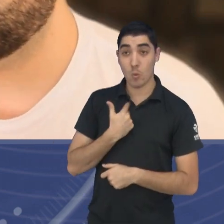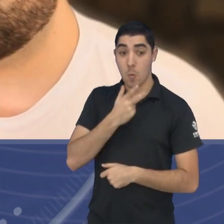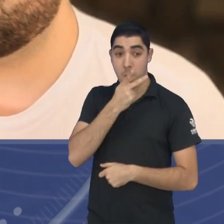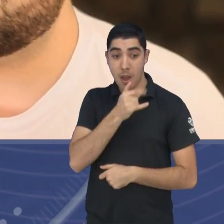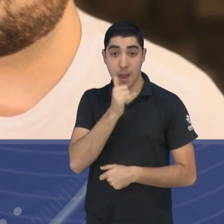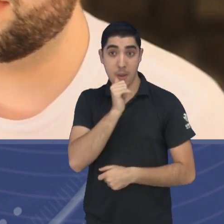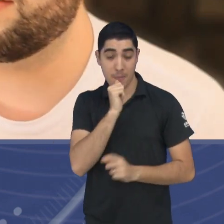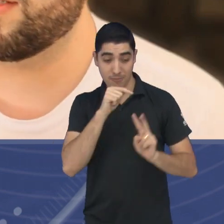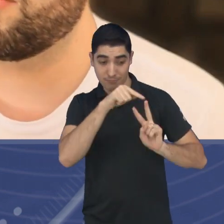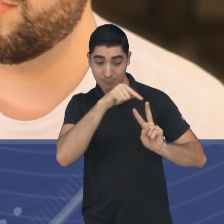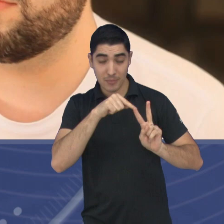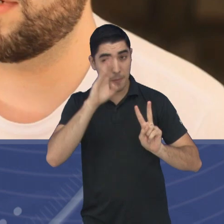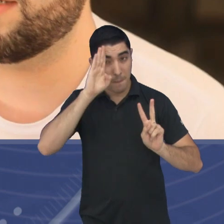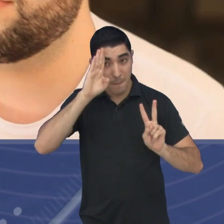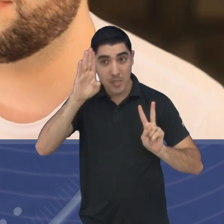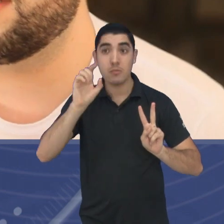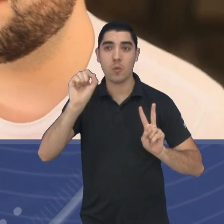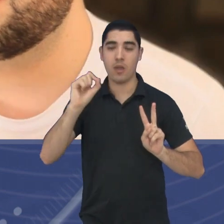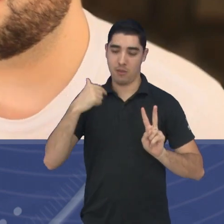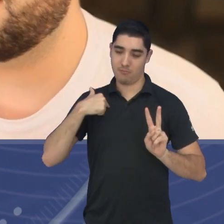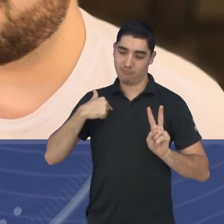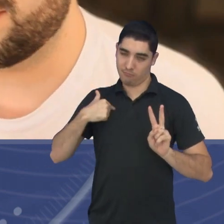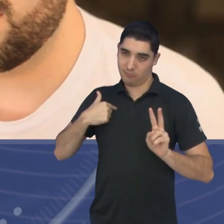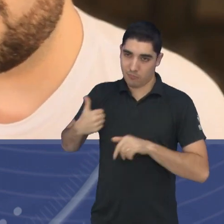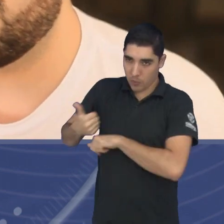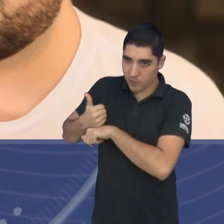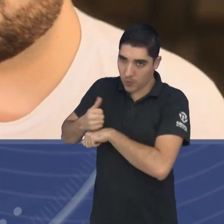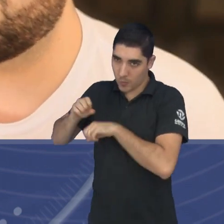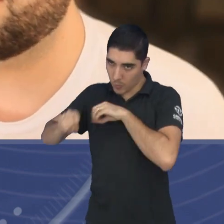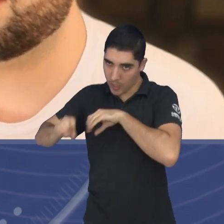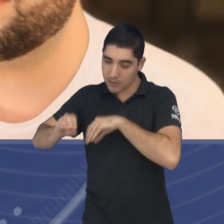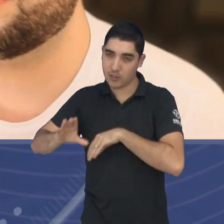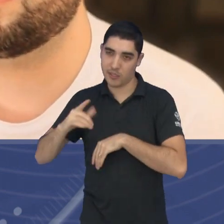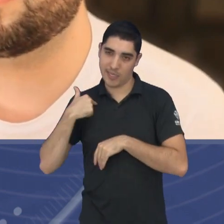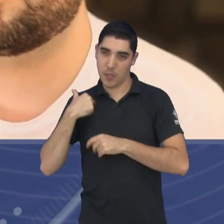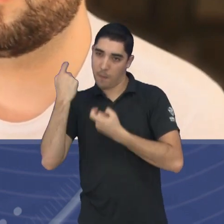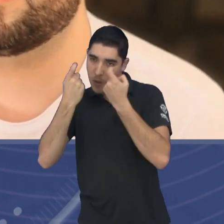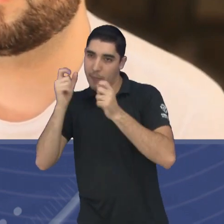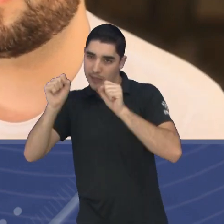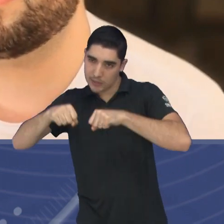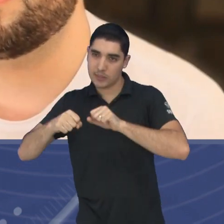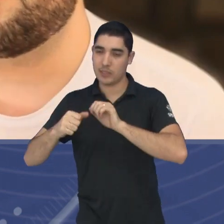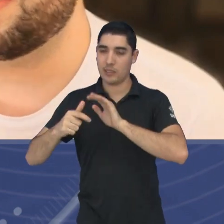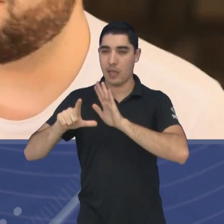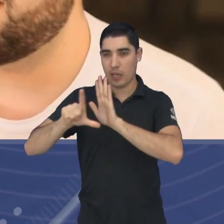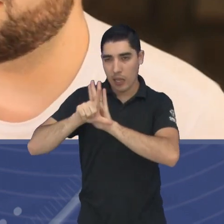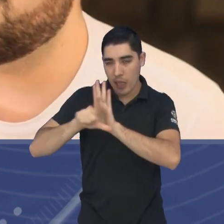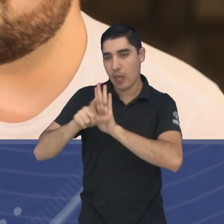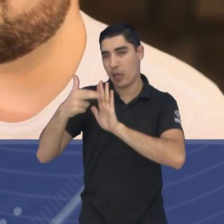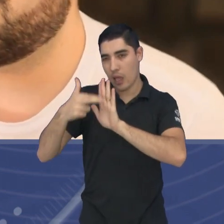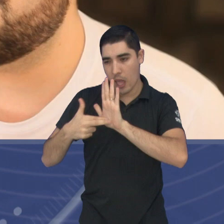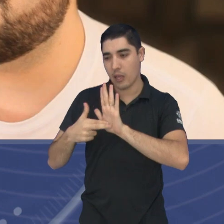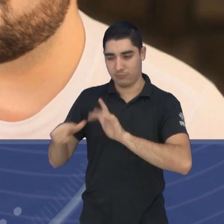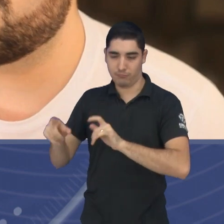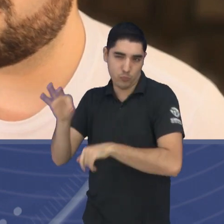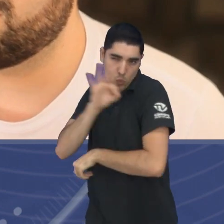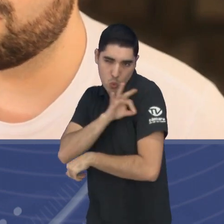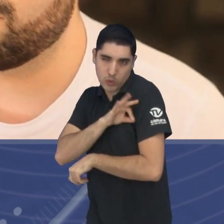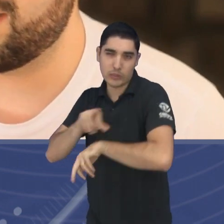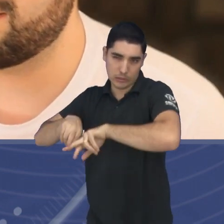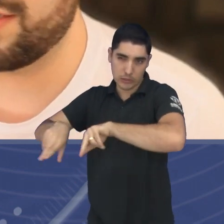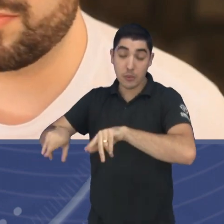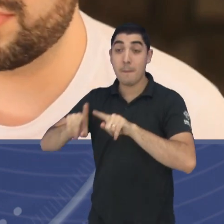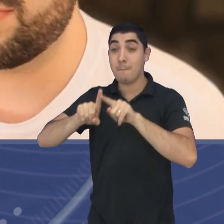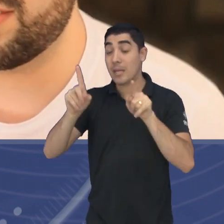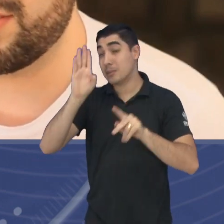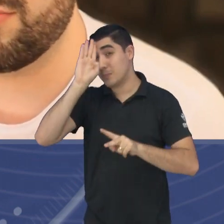pais. Obviamente, eu estou olhando aqui como educador, né? Tem a parte da legislação e da polícia também, mas faz sim muito parte dos